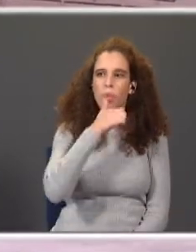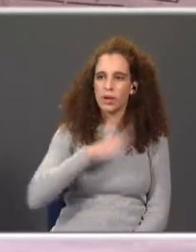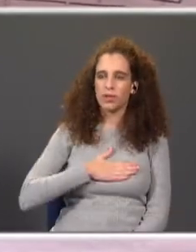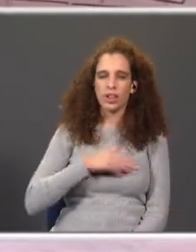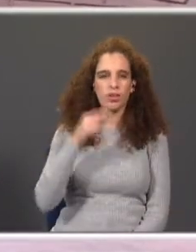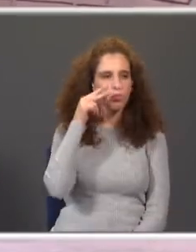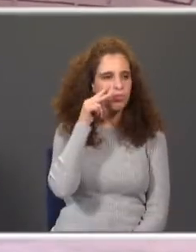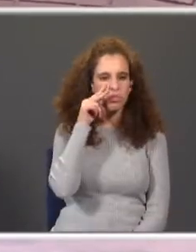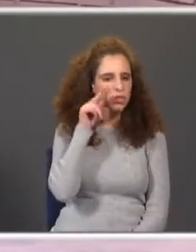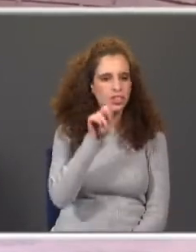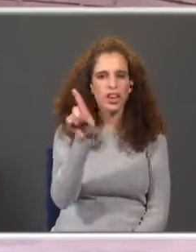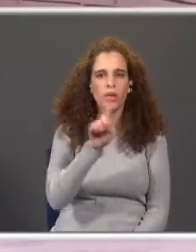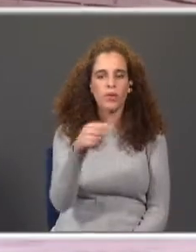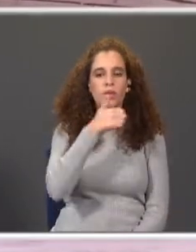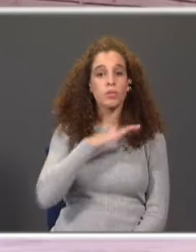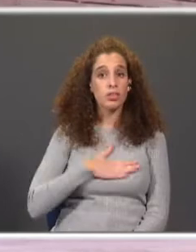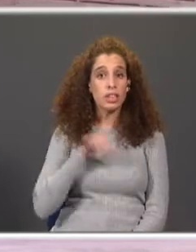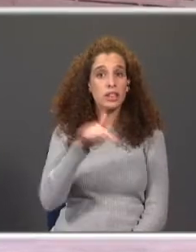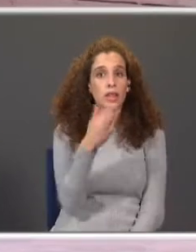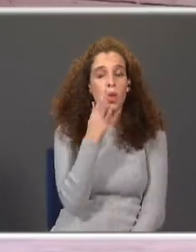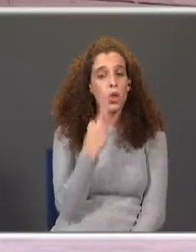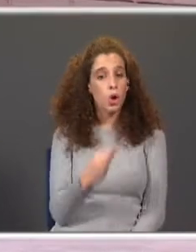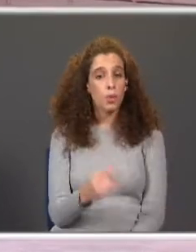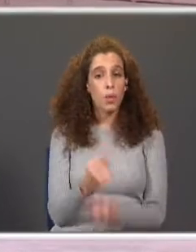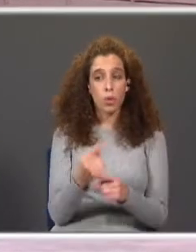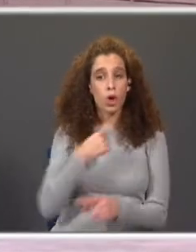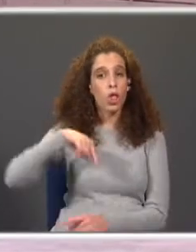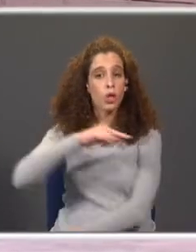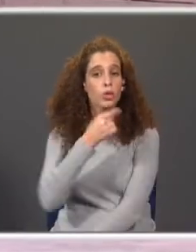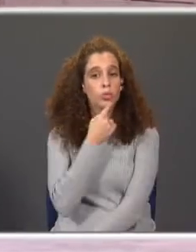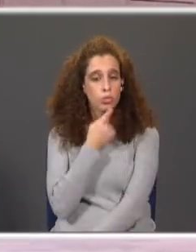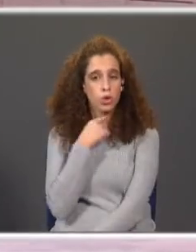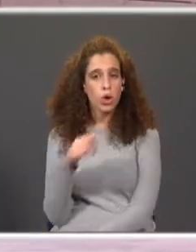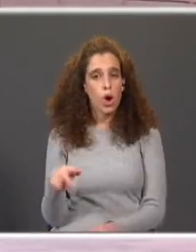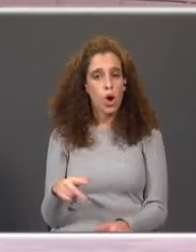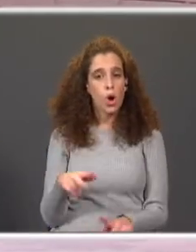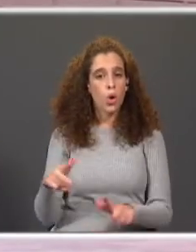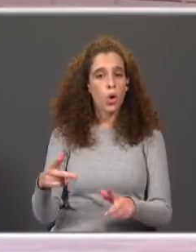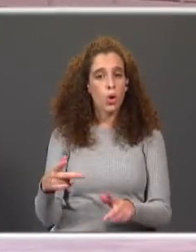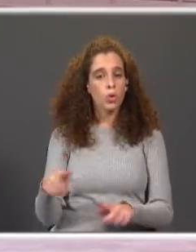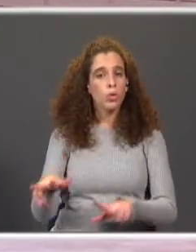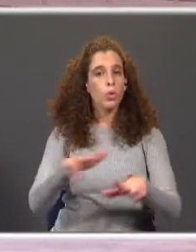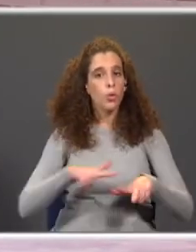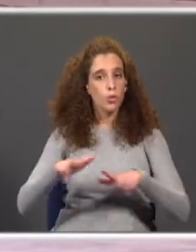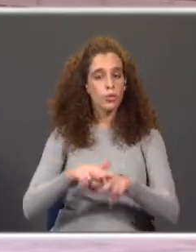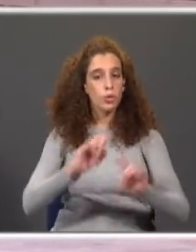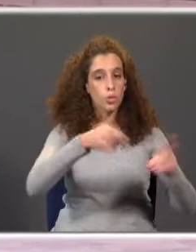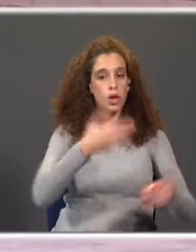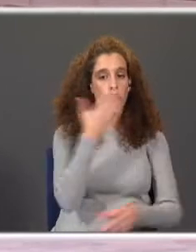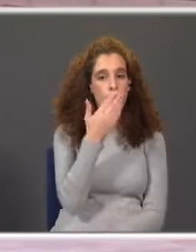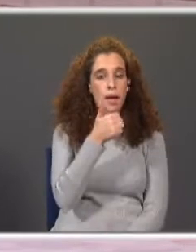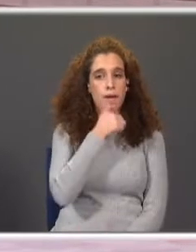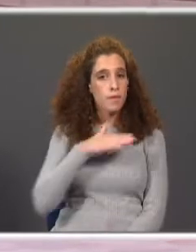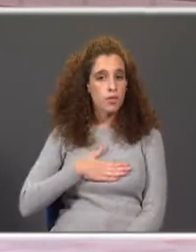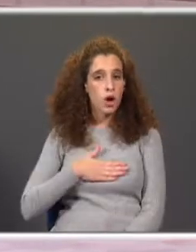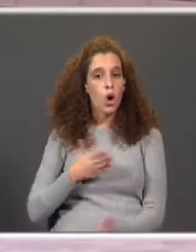E repara, isto é tão comum. Porque nós percebemos, com o vídeo com que abrimos este bloco, que Benfica continua a ser um